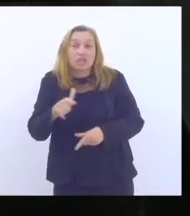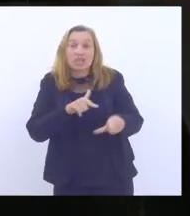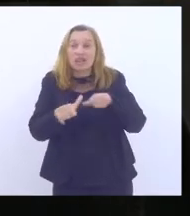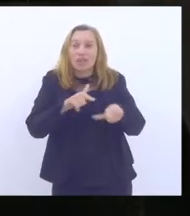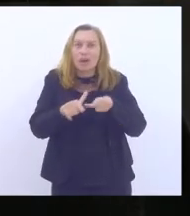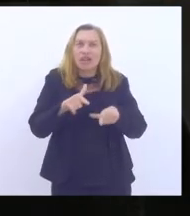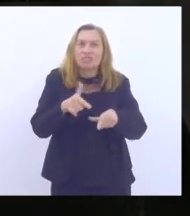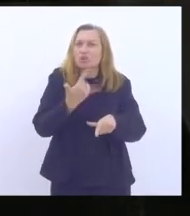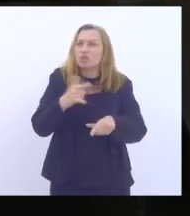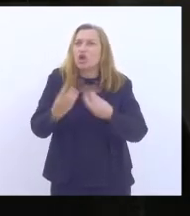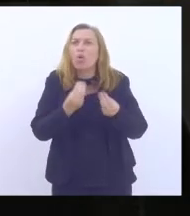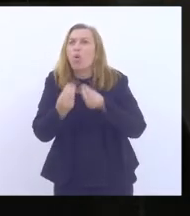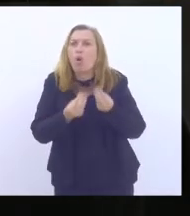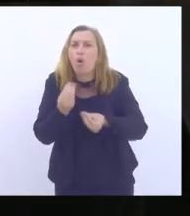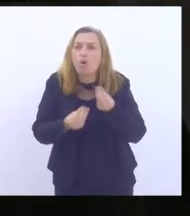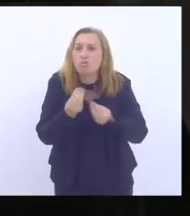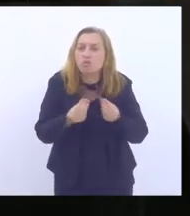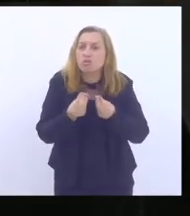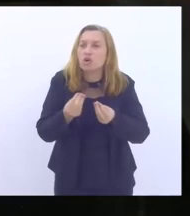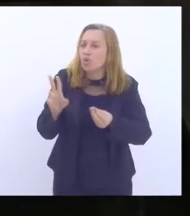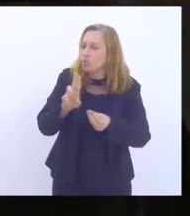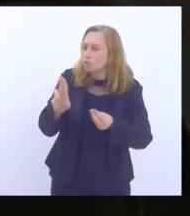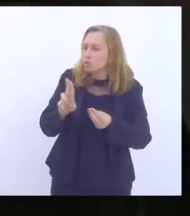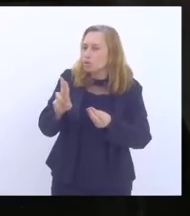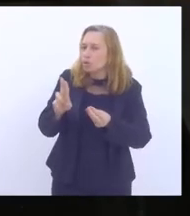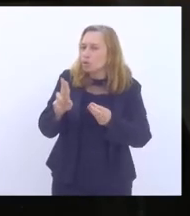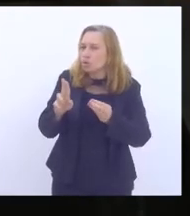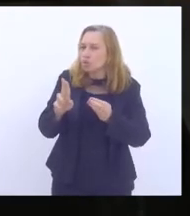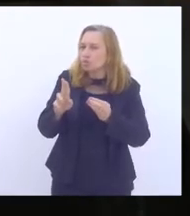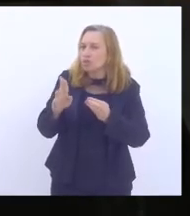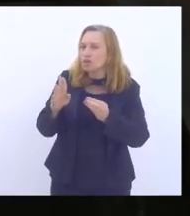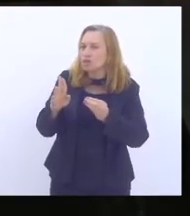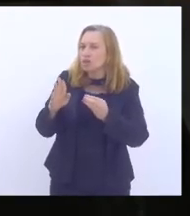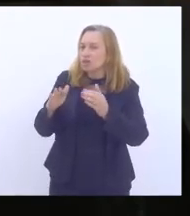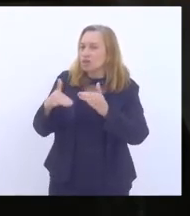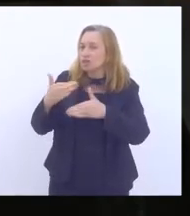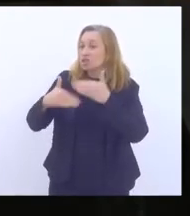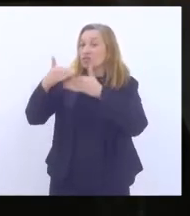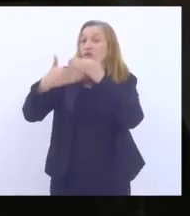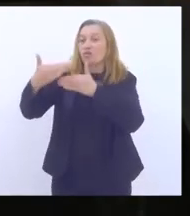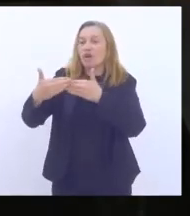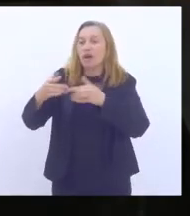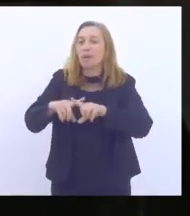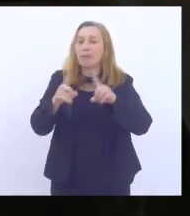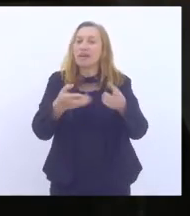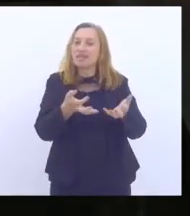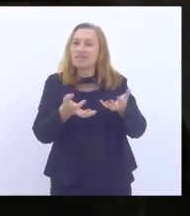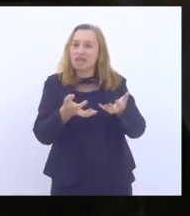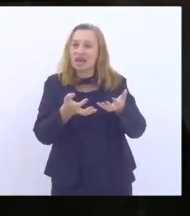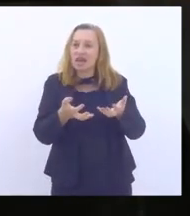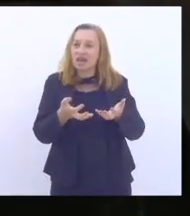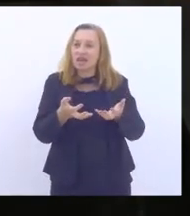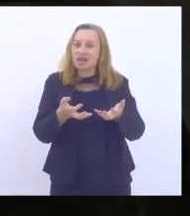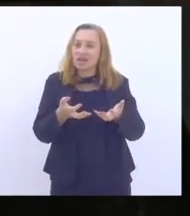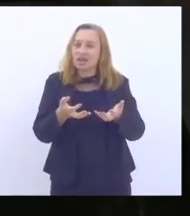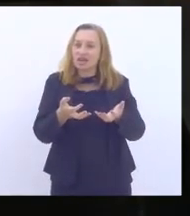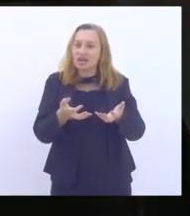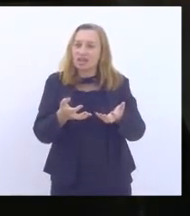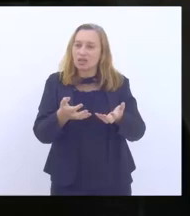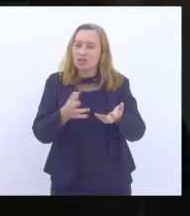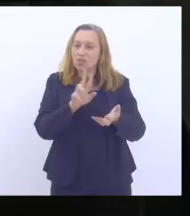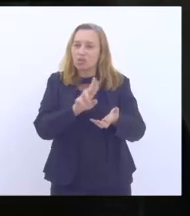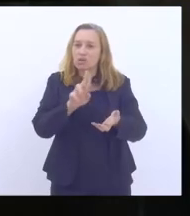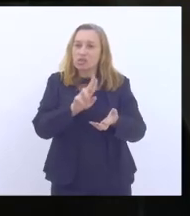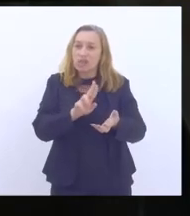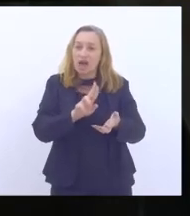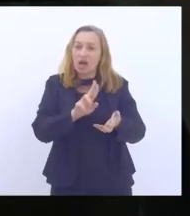tem como fazer o seu nome crescer e evoluir mas tentam fazer isso a festa do nome